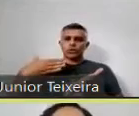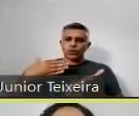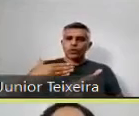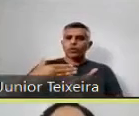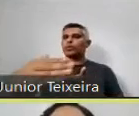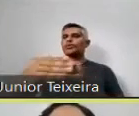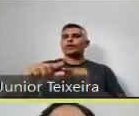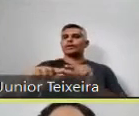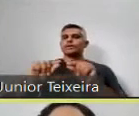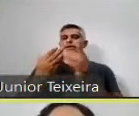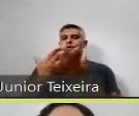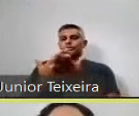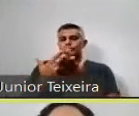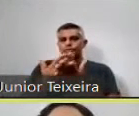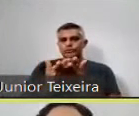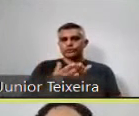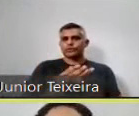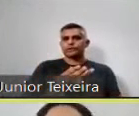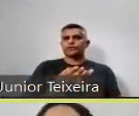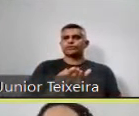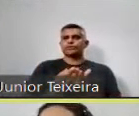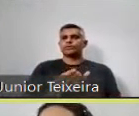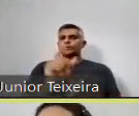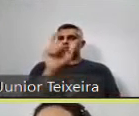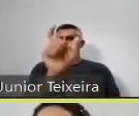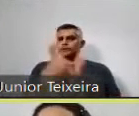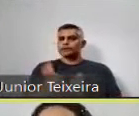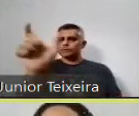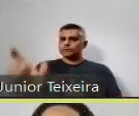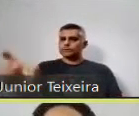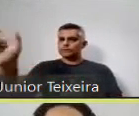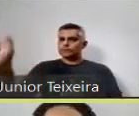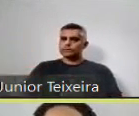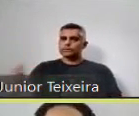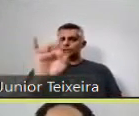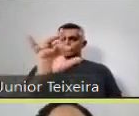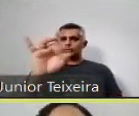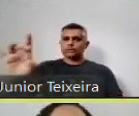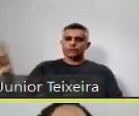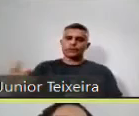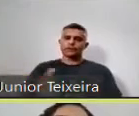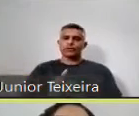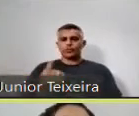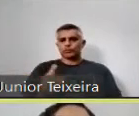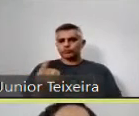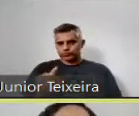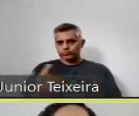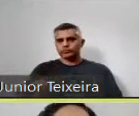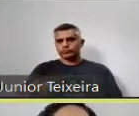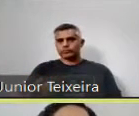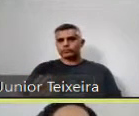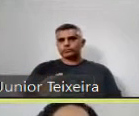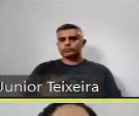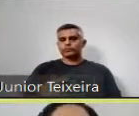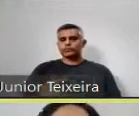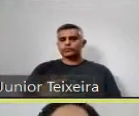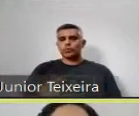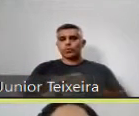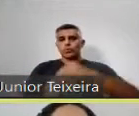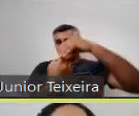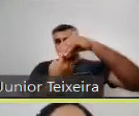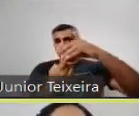pesquisa ela teve um recorte geográfico que foi a cidade de Florianópolis. Então, eu entrevistei